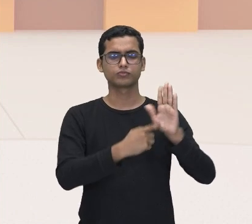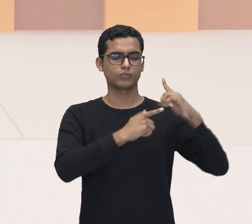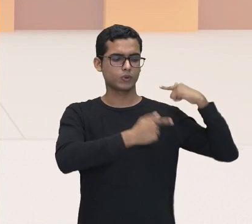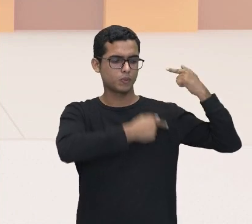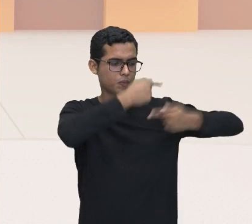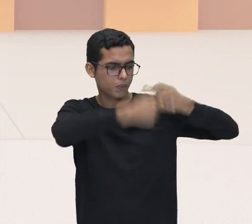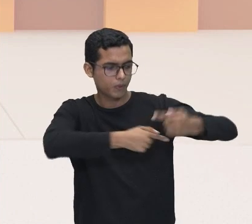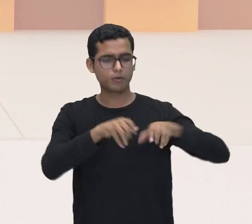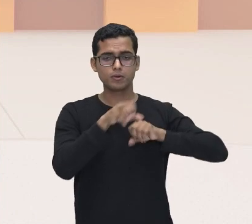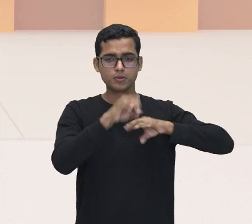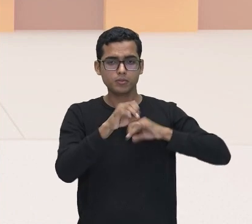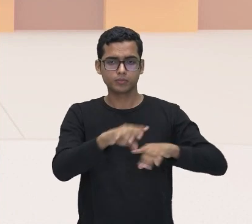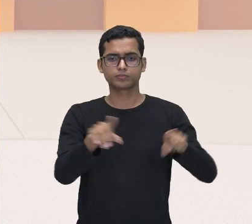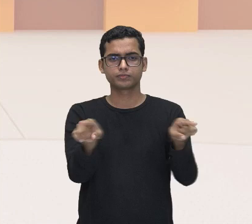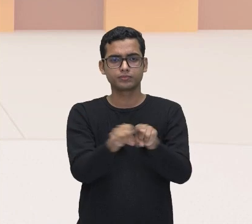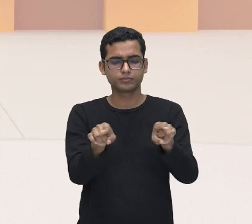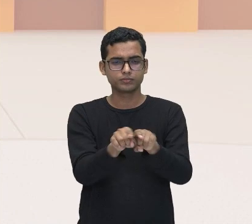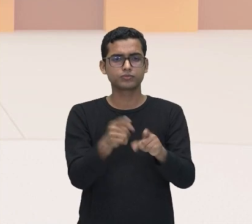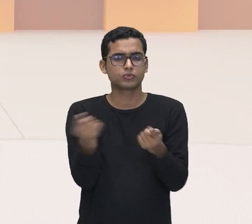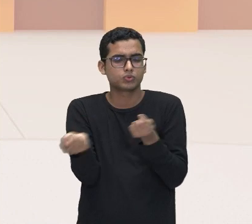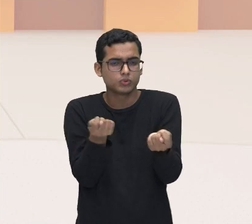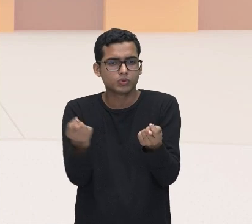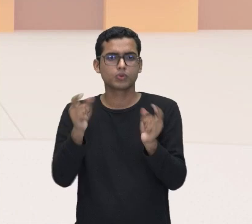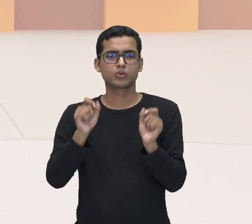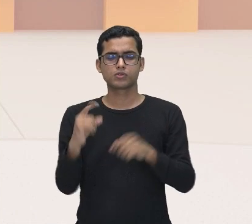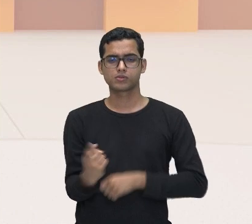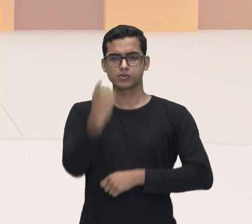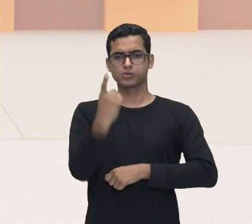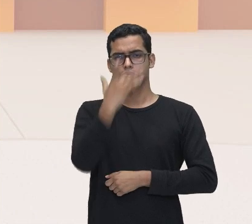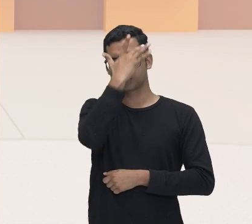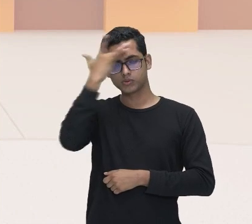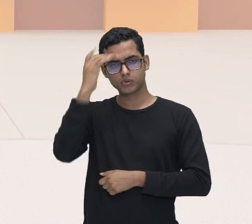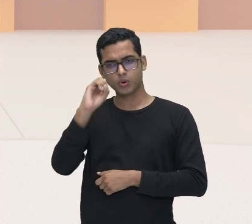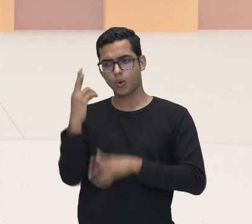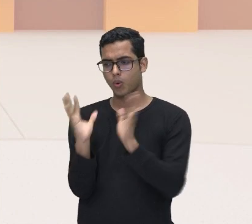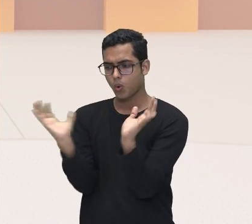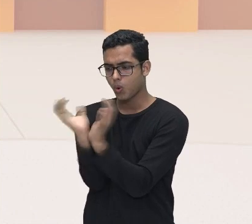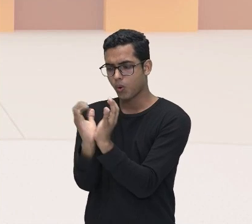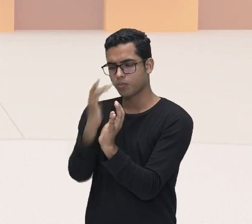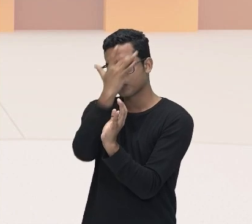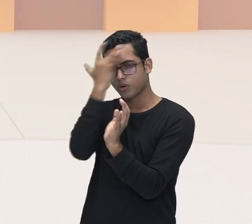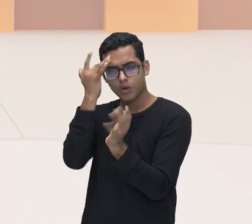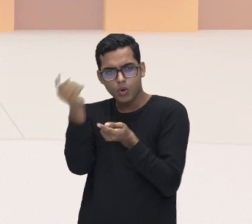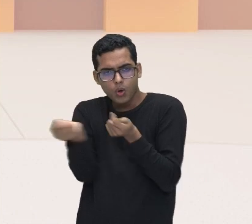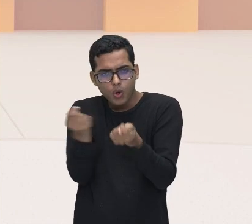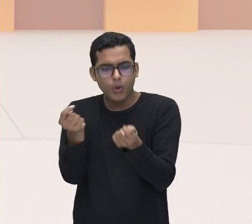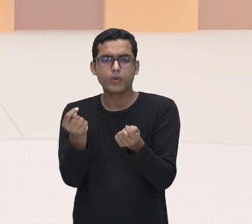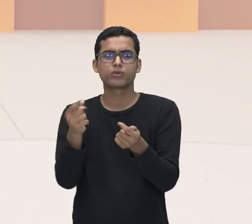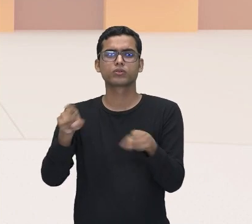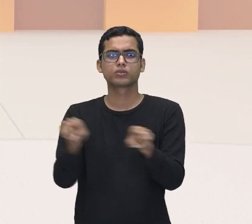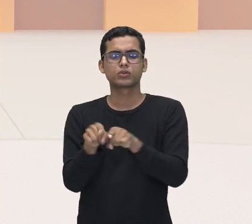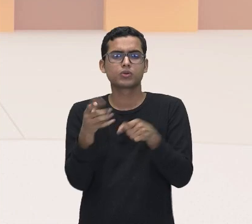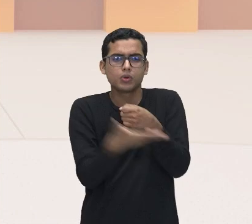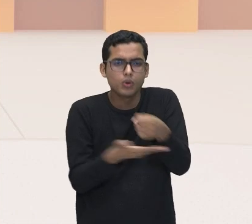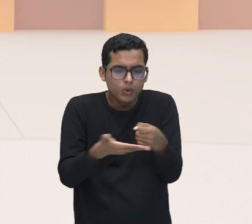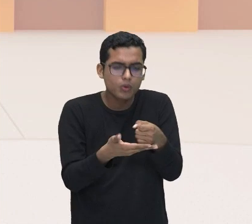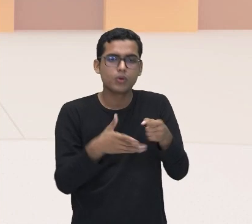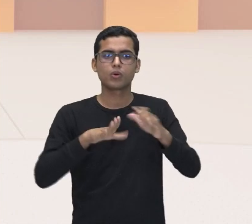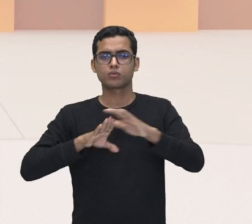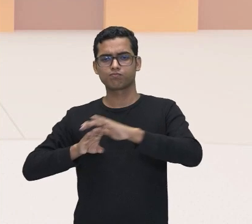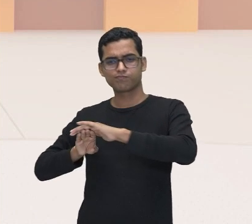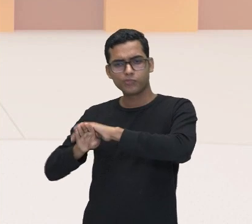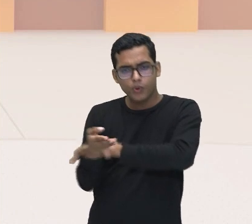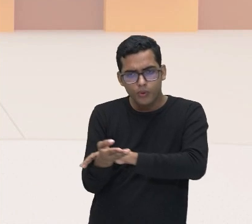em geração, conduzidas por um indivíduo ou grupo de pessoas que se baseiam nos